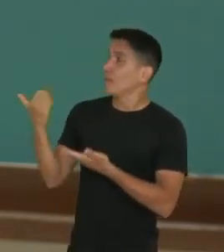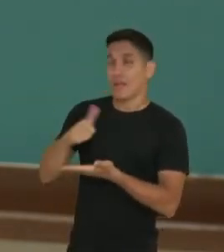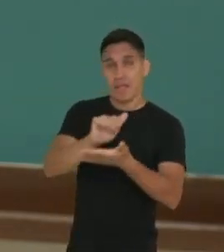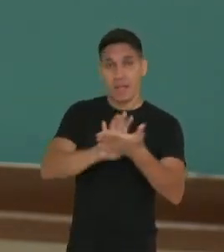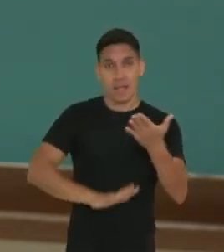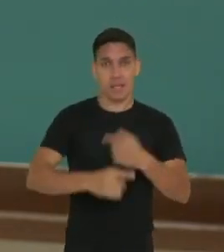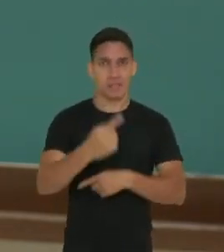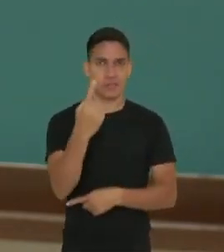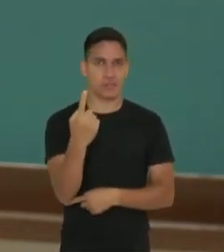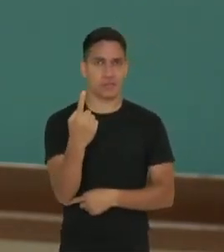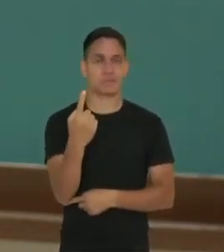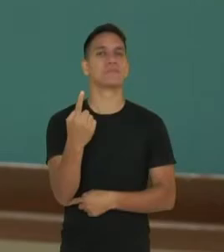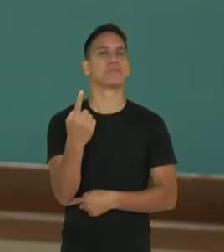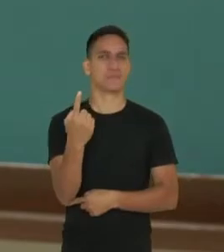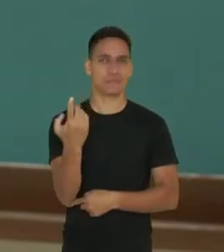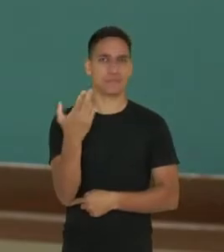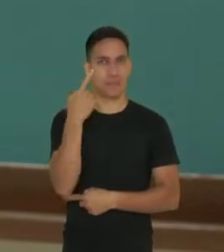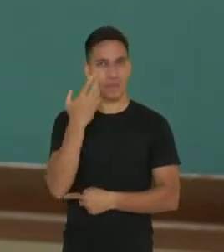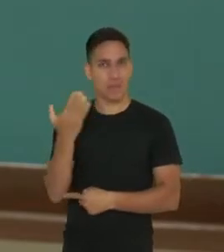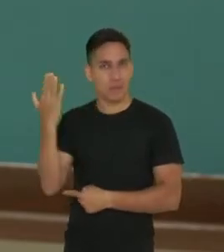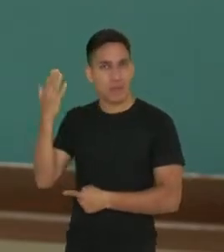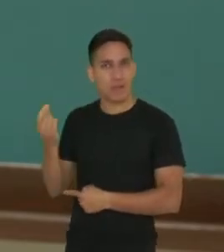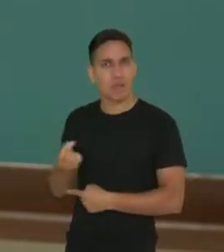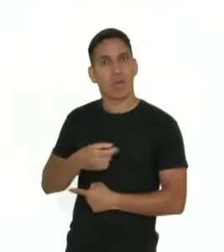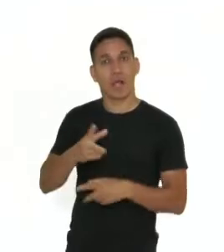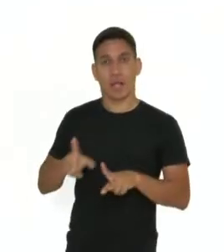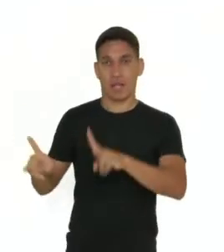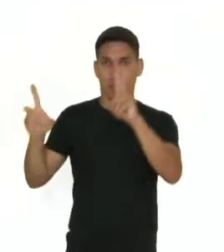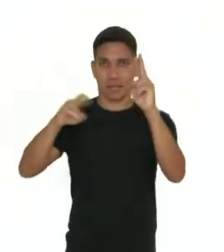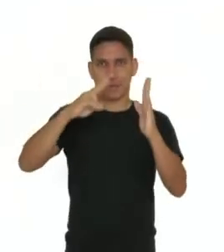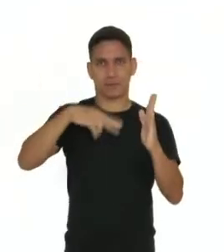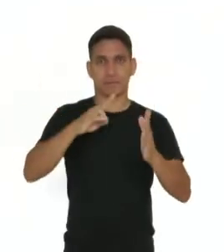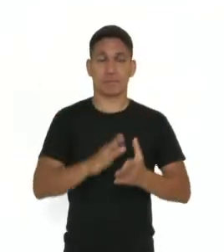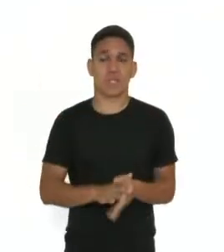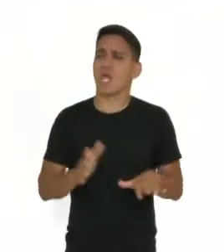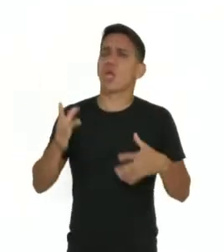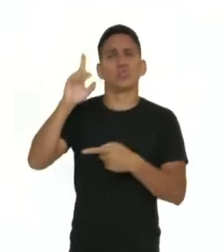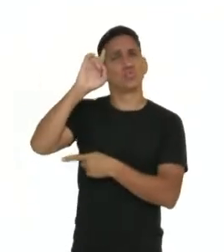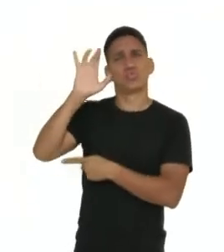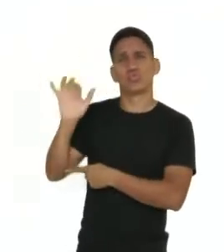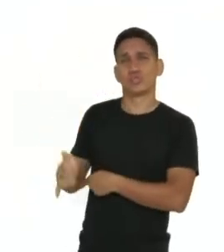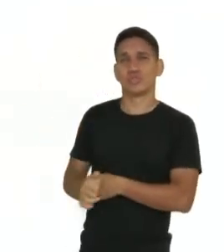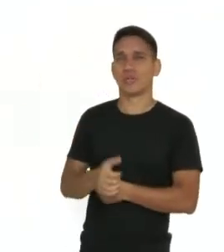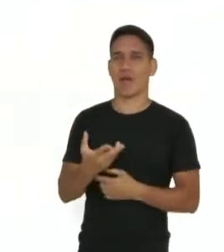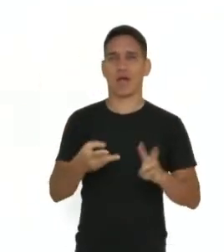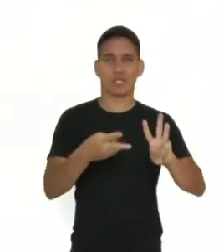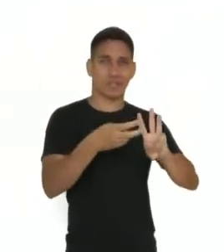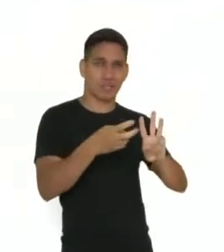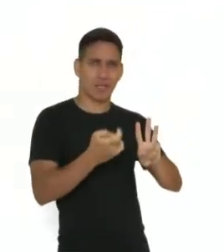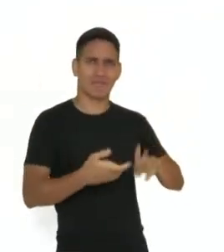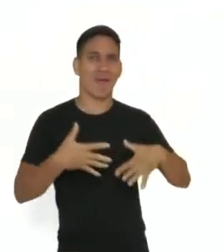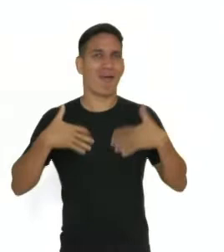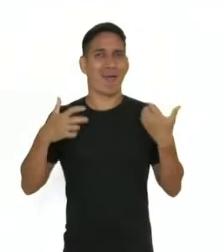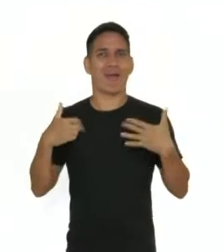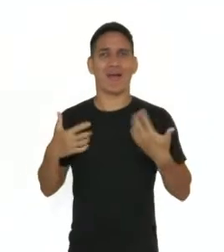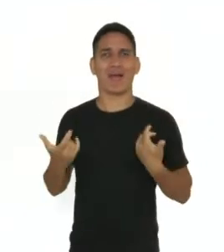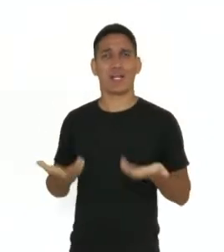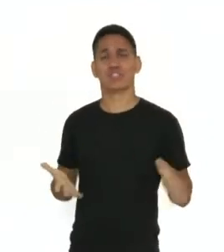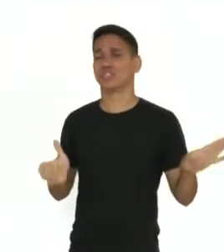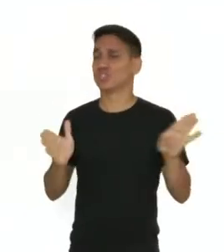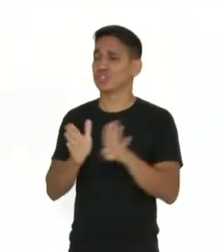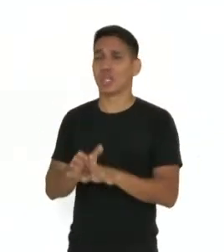Atividade número 1. Então vamos lá. Lendo o trecho. Diz que um belo dia, um índio bem alegre chegou numa